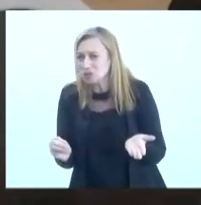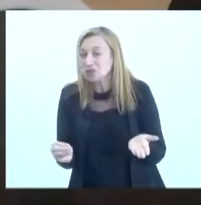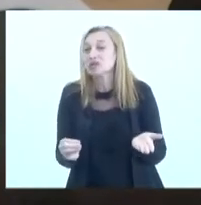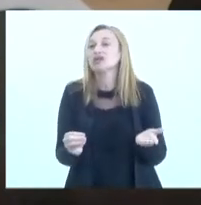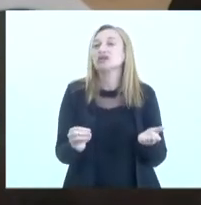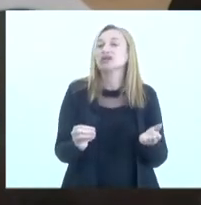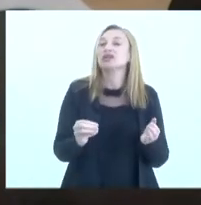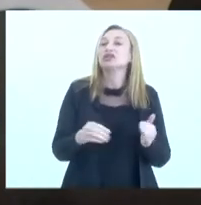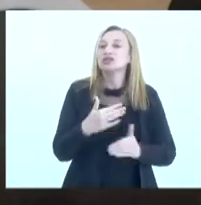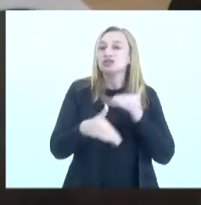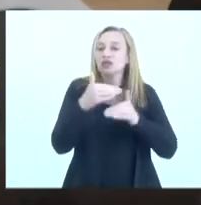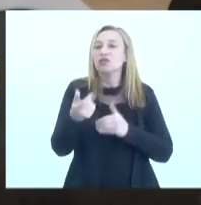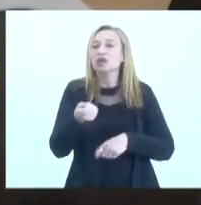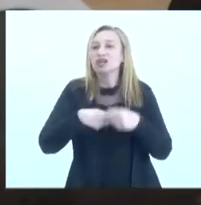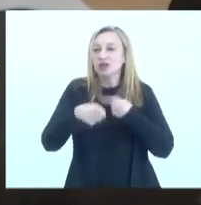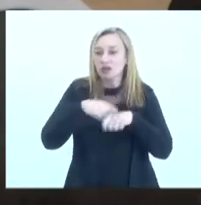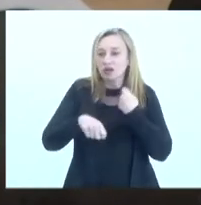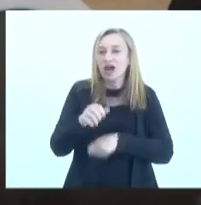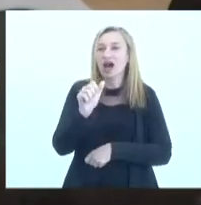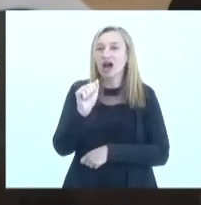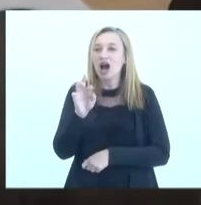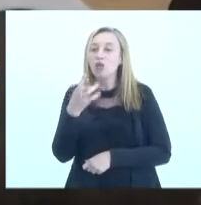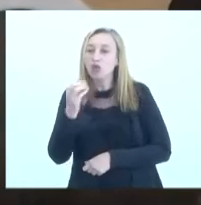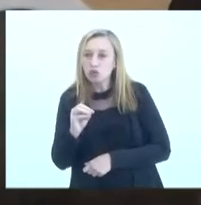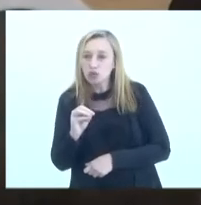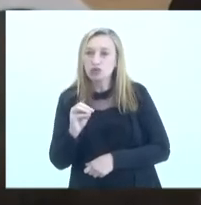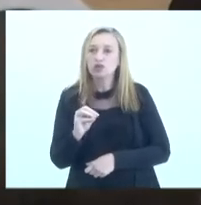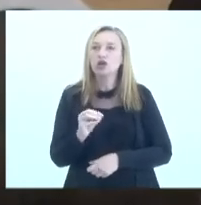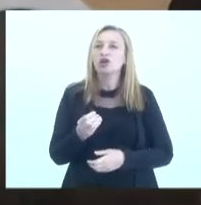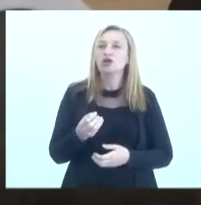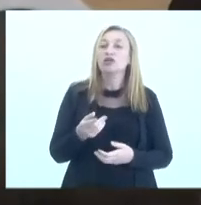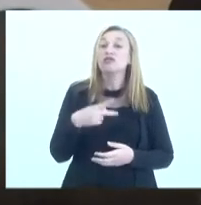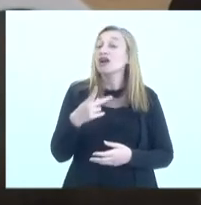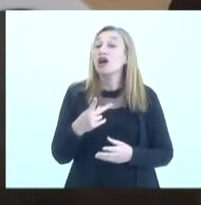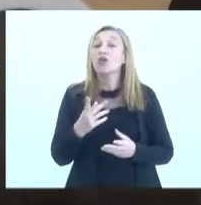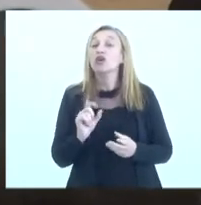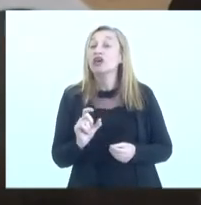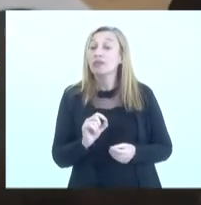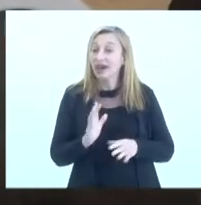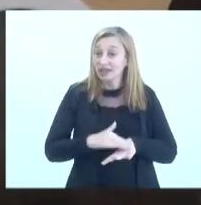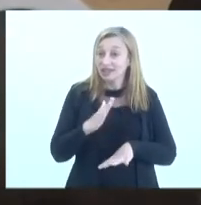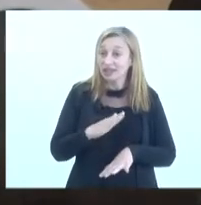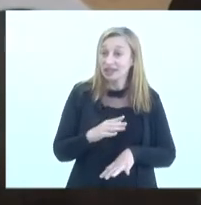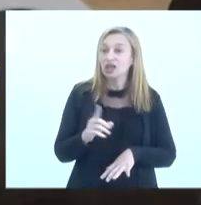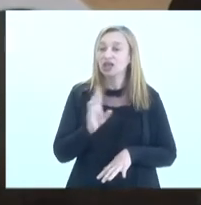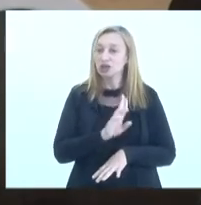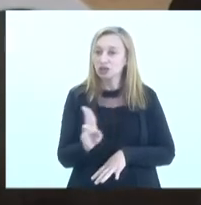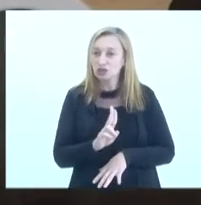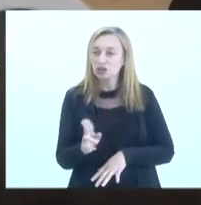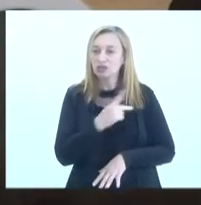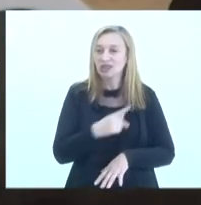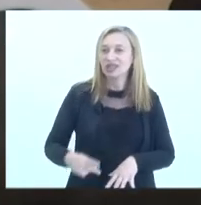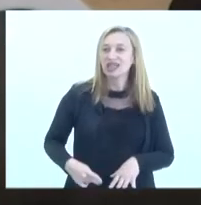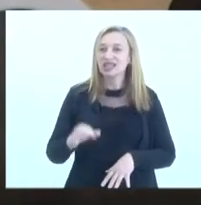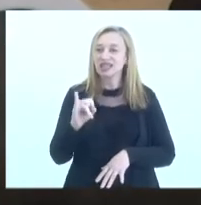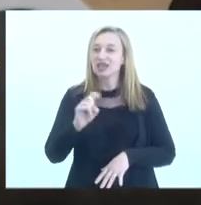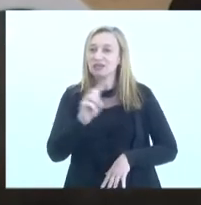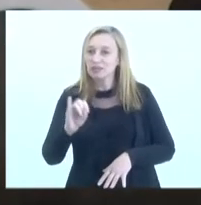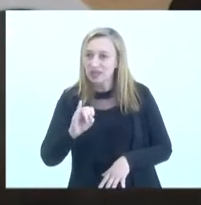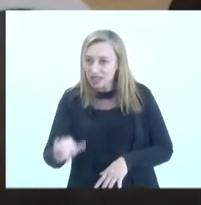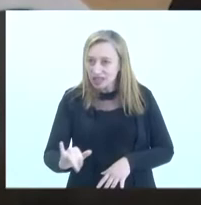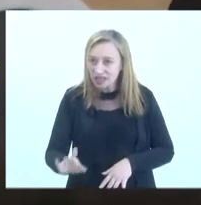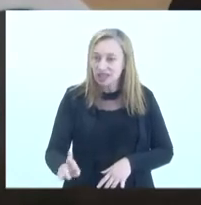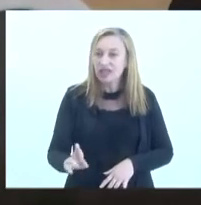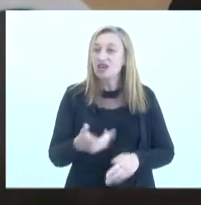do Desenvolvimento Econômico, Haroldo, Naju Sérgio. E onde eu quero chegar com isso? Em nome do nosso presidente Samir Neme, nós fizemos